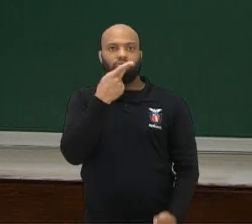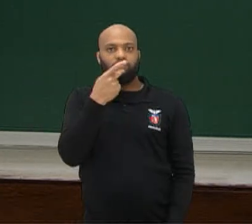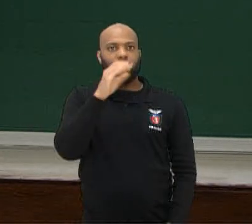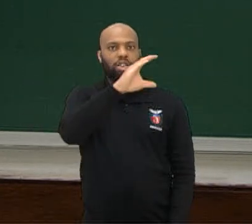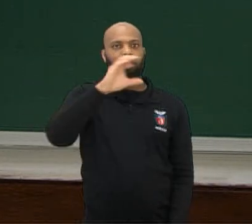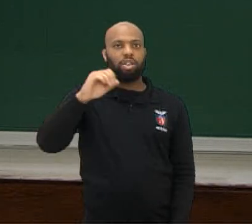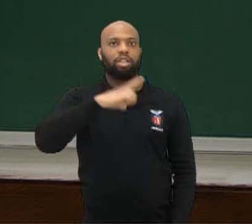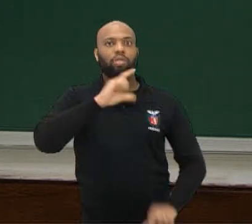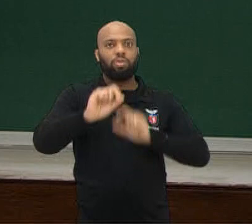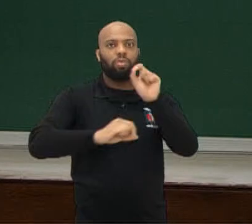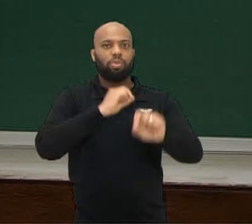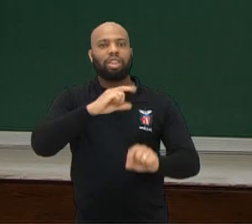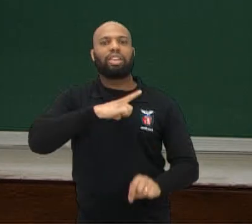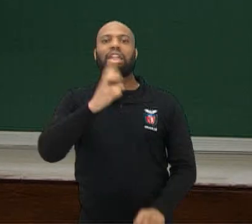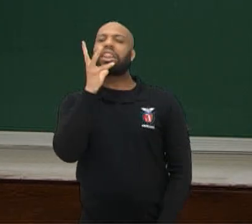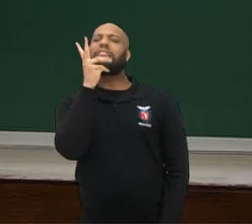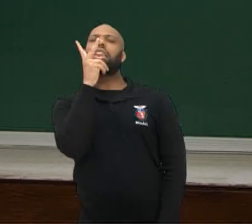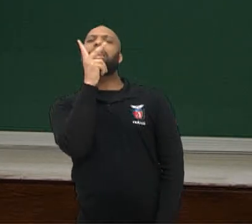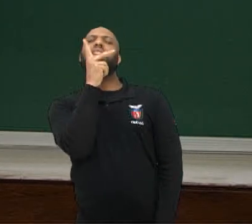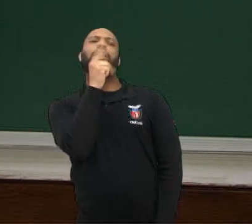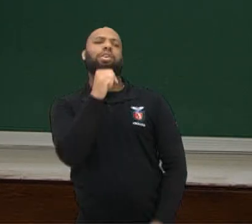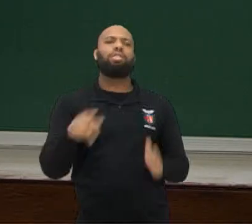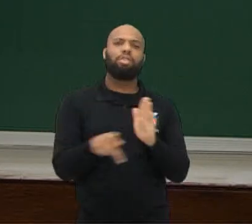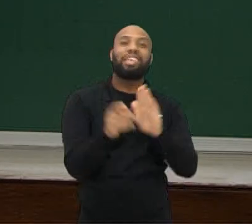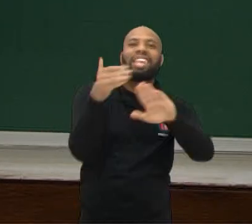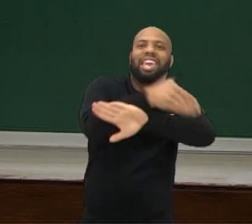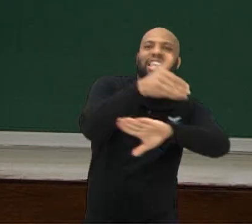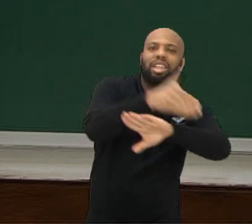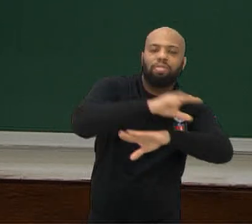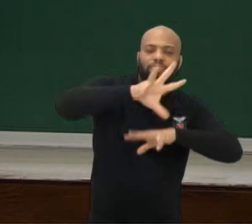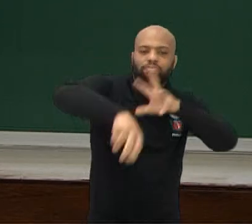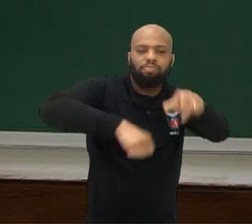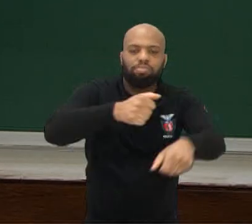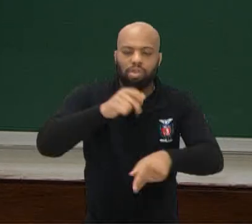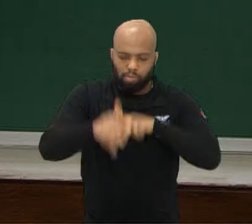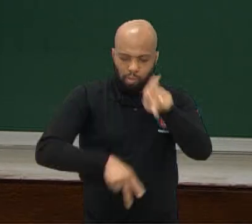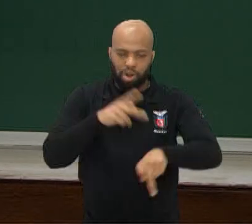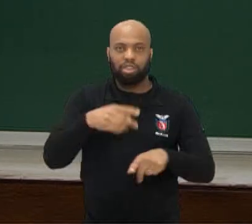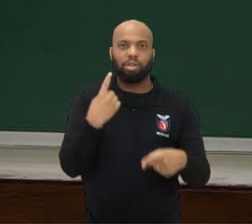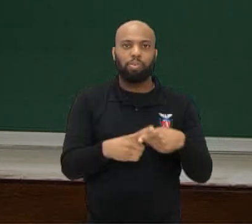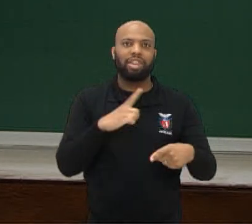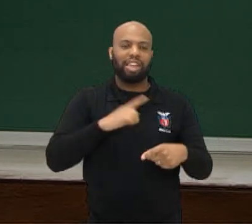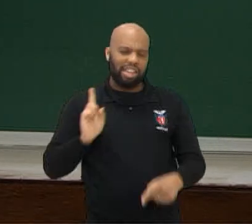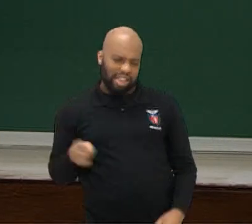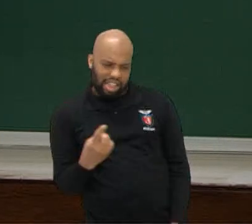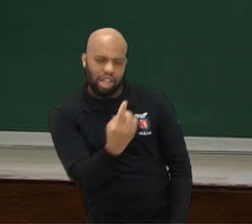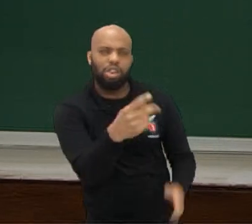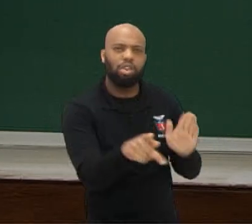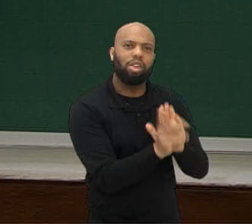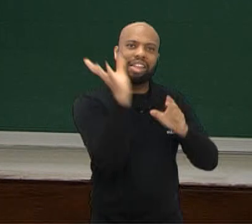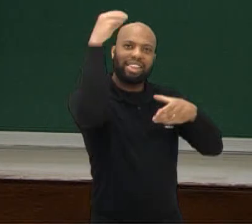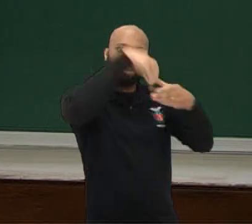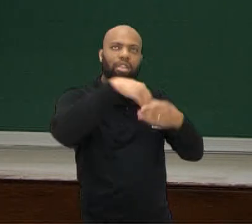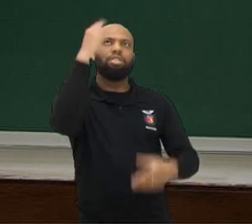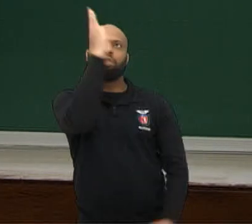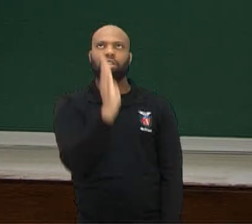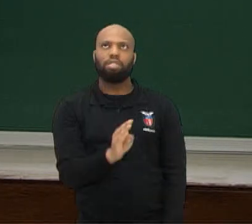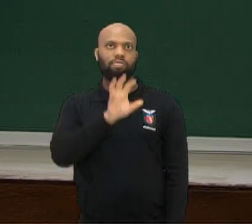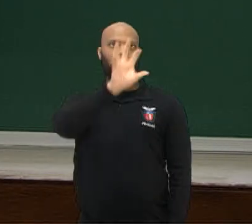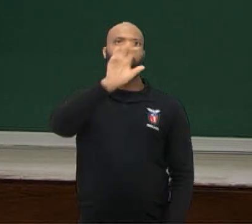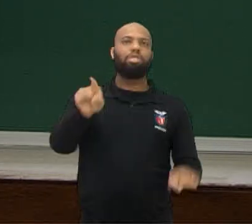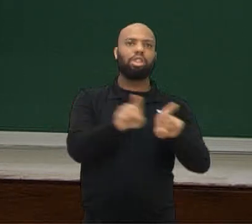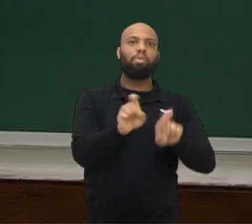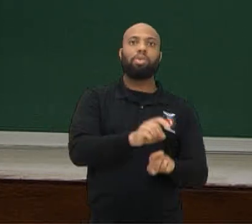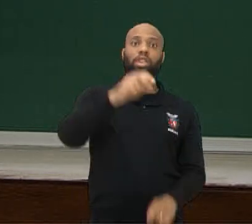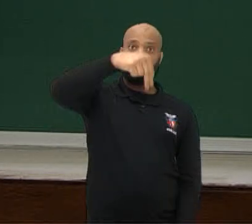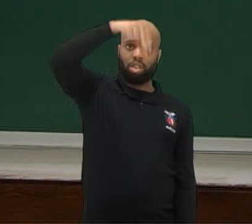uma ocupação tardia, ou seja, demorou a ser ocupada, por estar bem no interior do Brasil, assim como a região Norte,